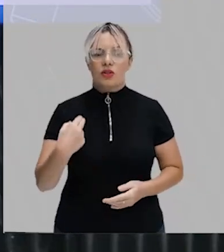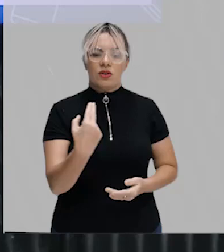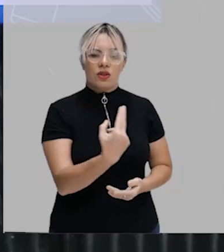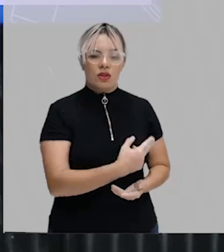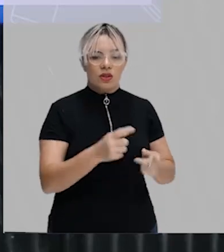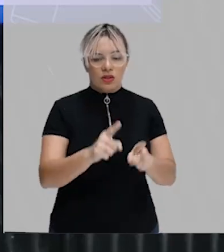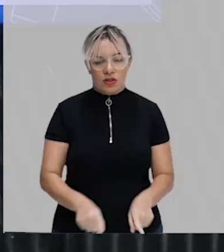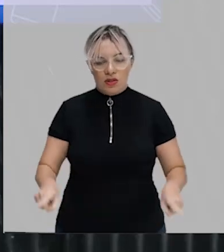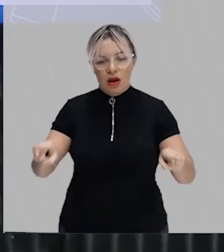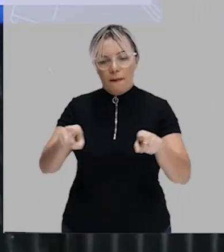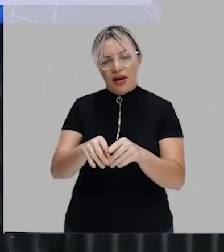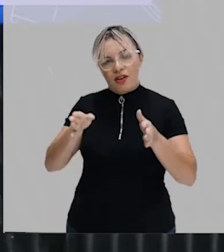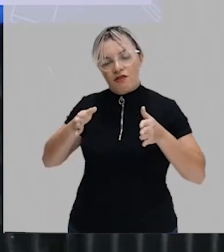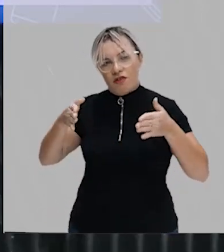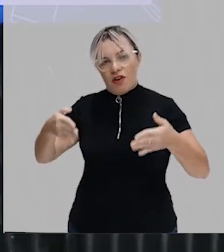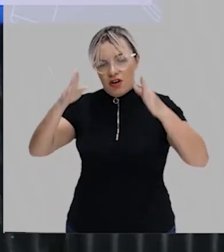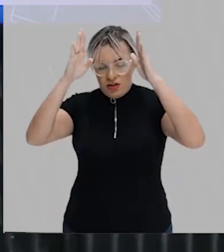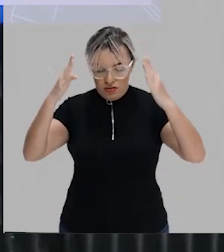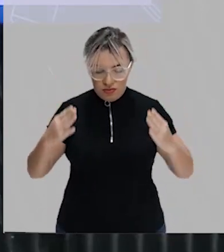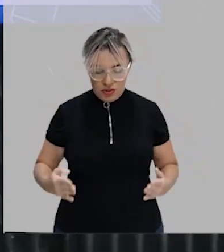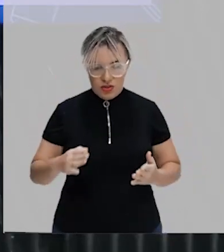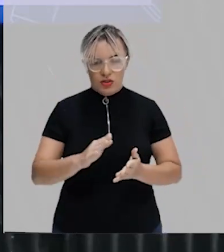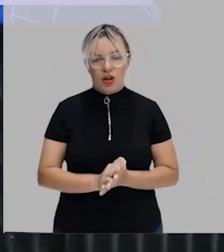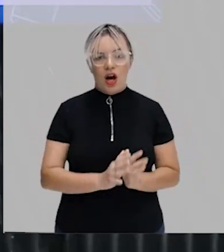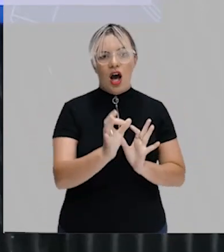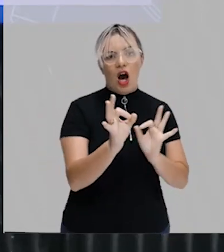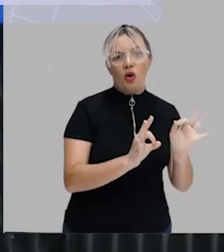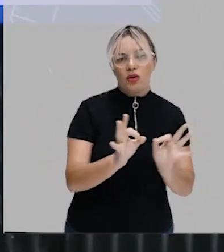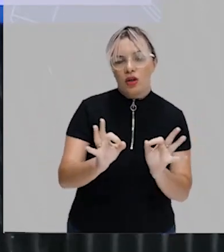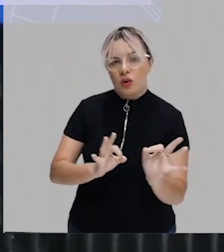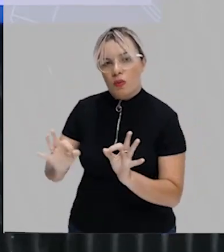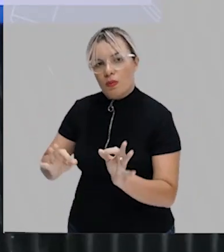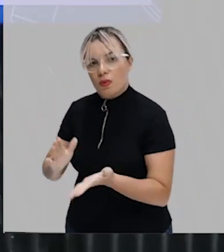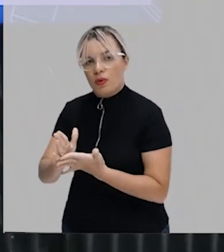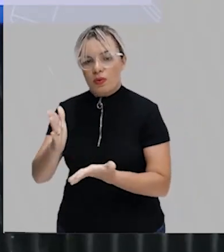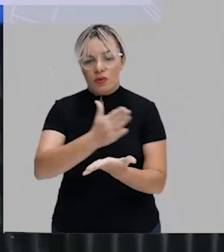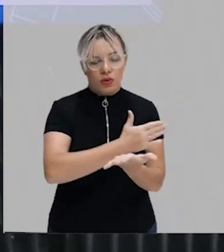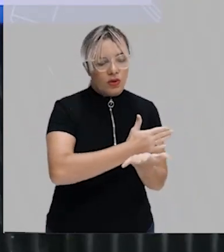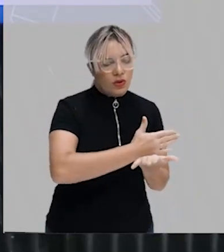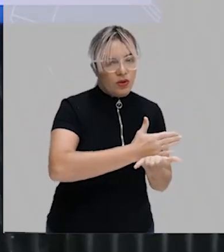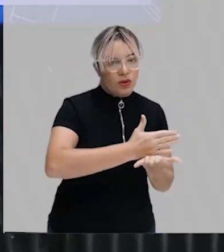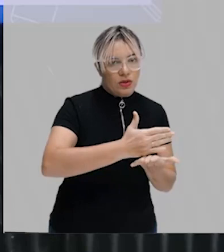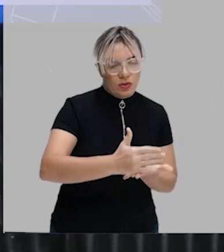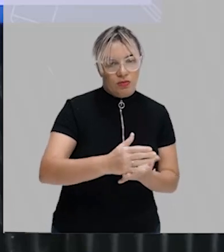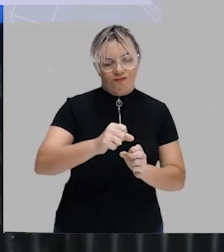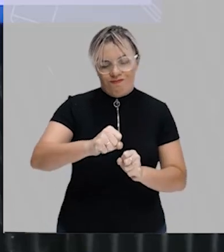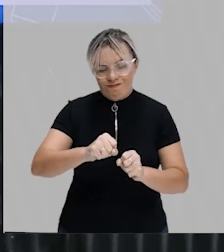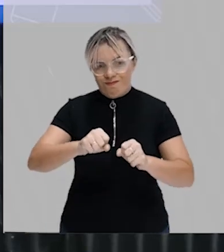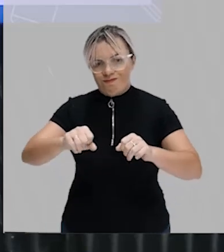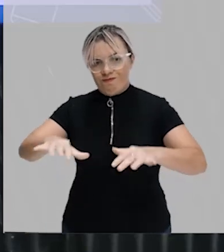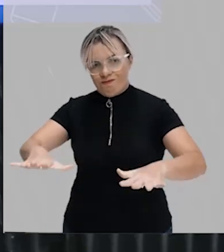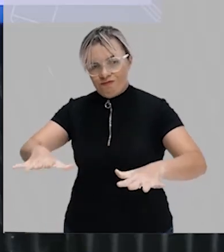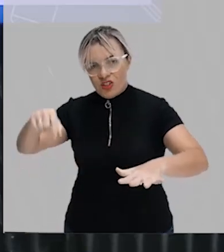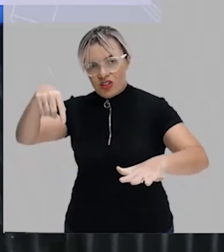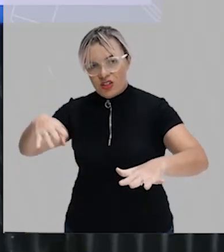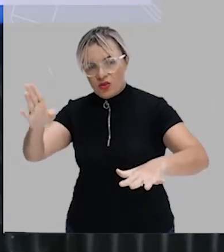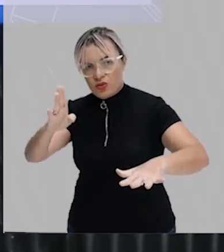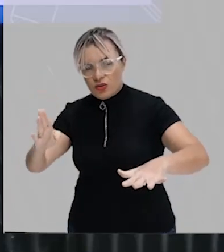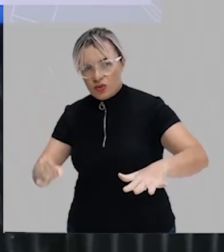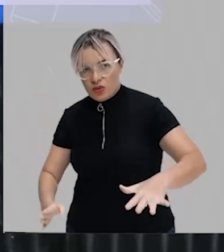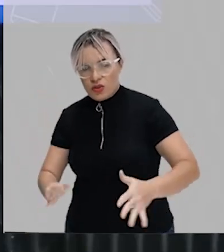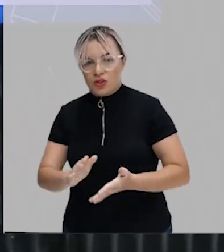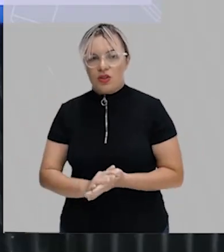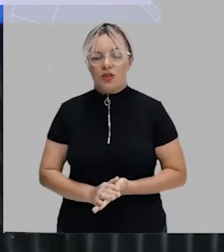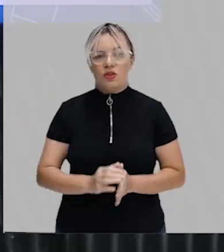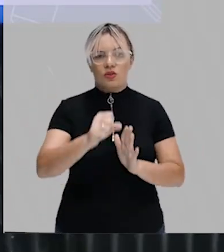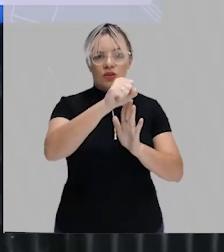também focar a montagem inicial dessa colonização, pegando aqui o